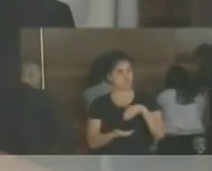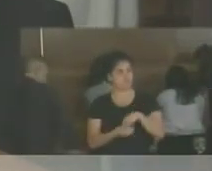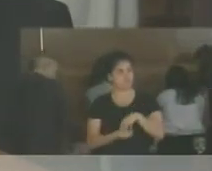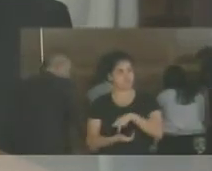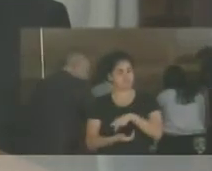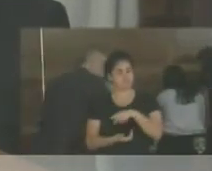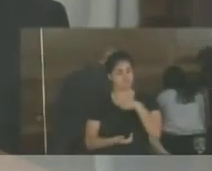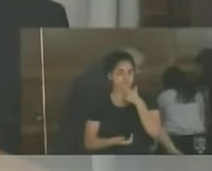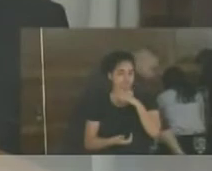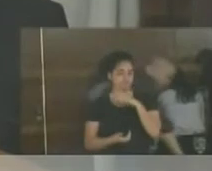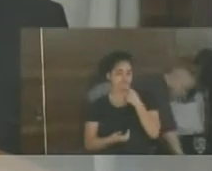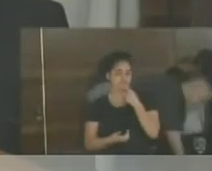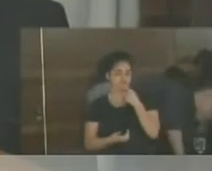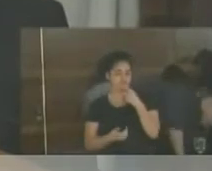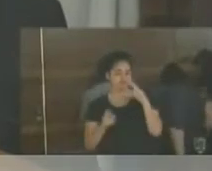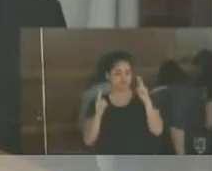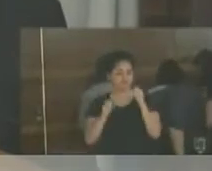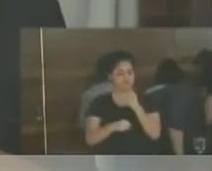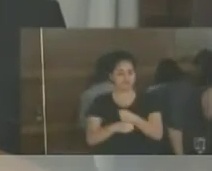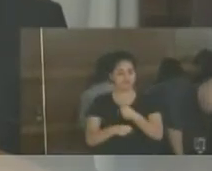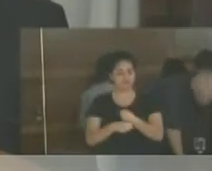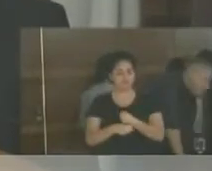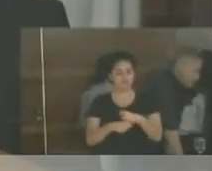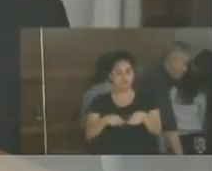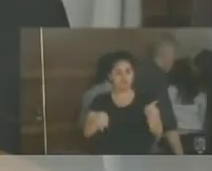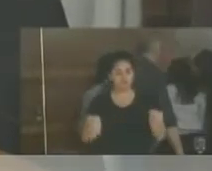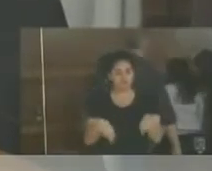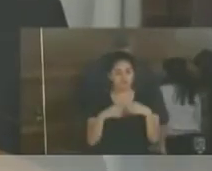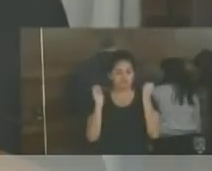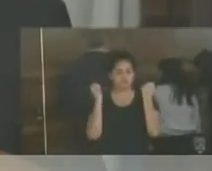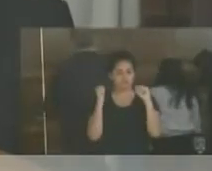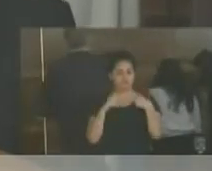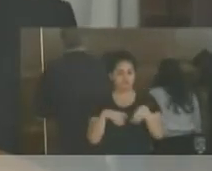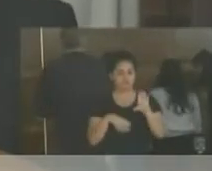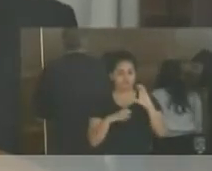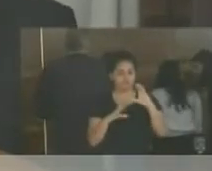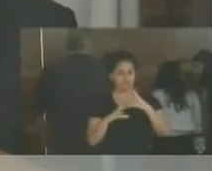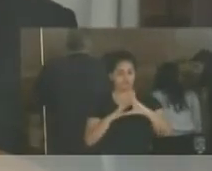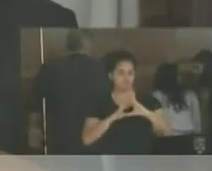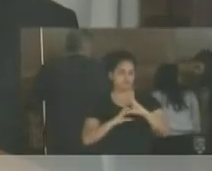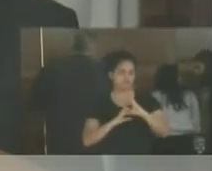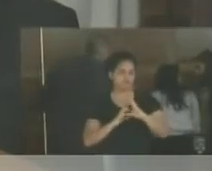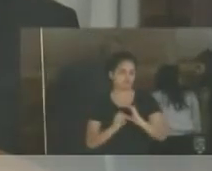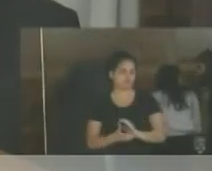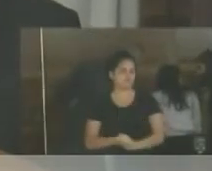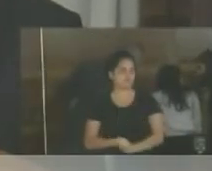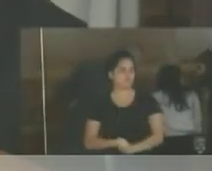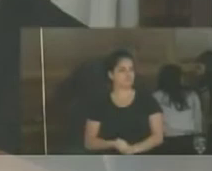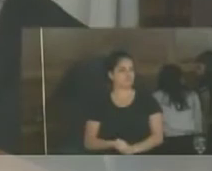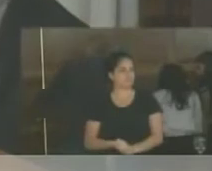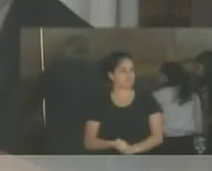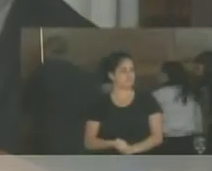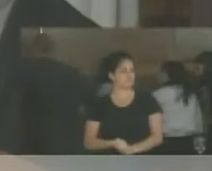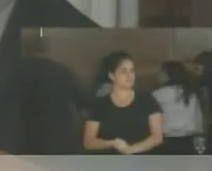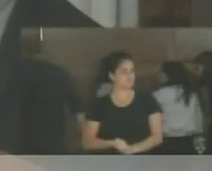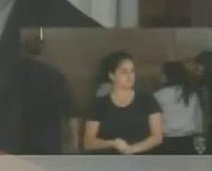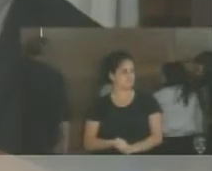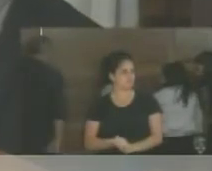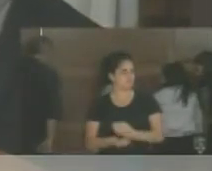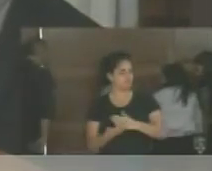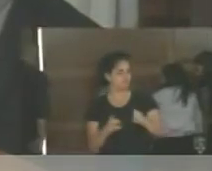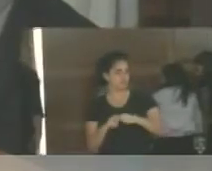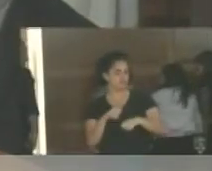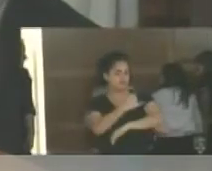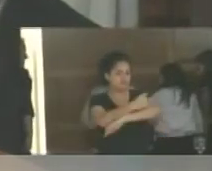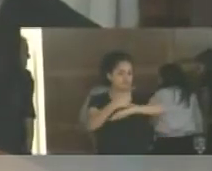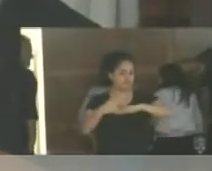falando sobre a obra lá do campo do Camurim, né, Diego? Uma obra que está sendo feito lá, um nivelamento do campo do Camurim,